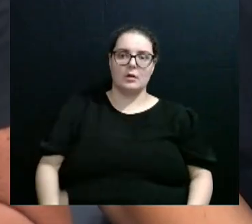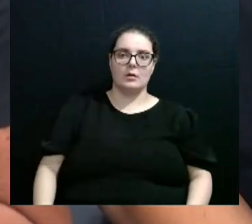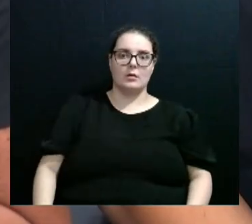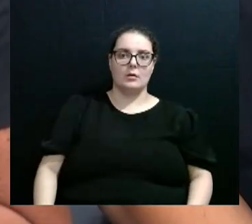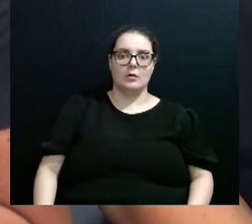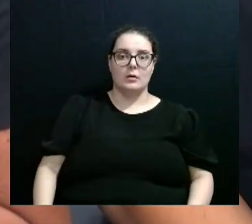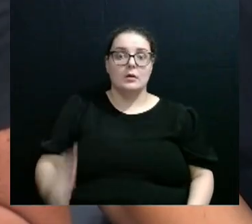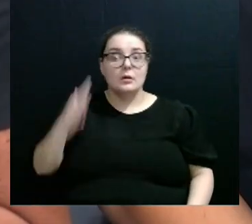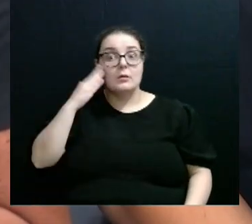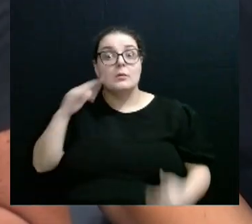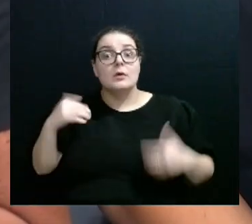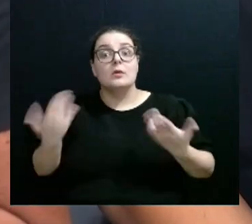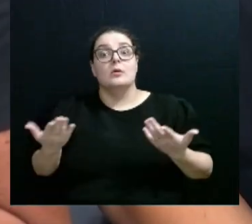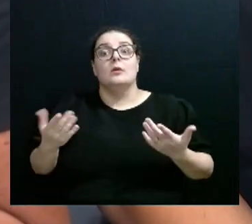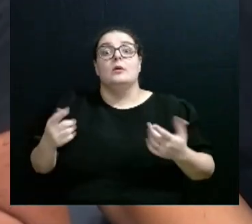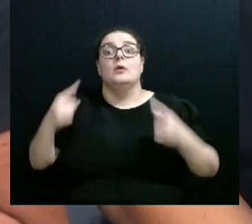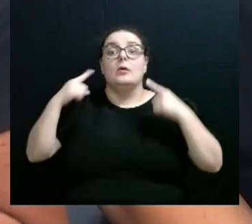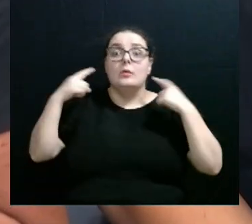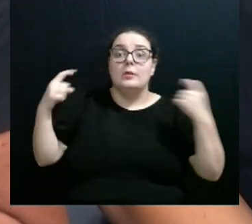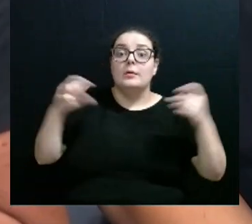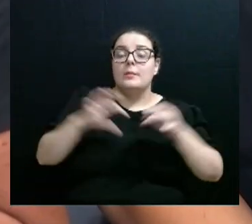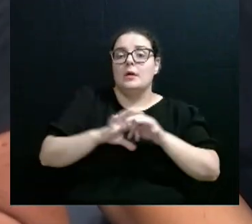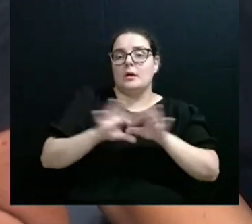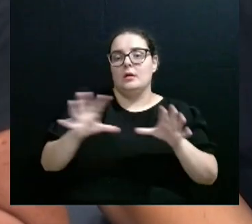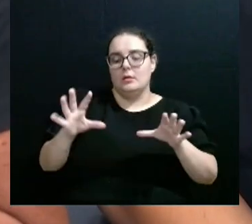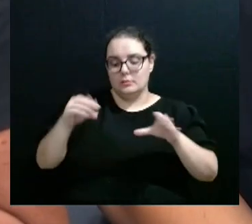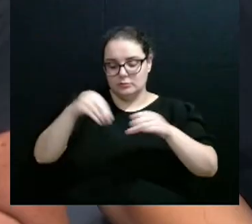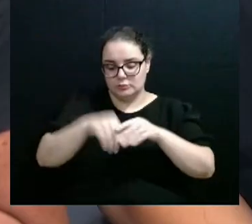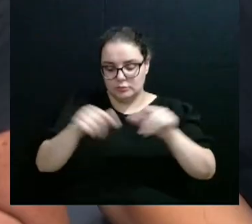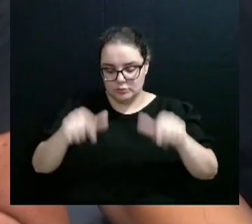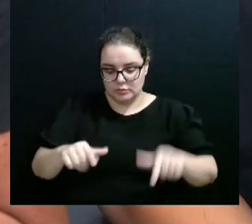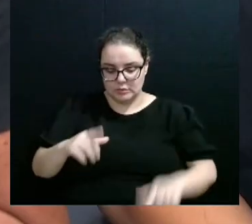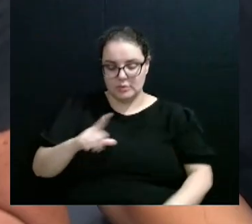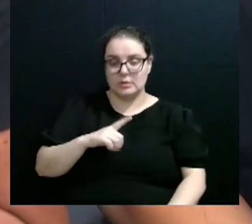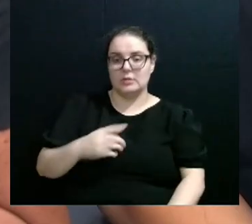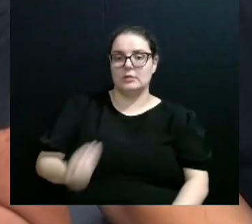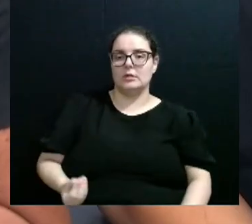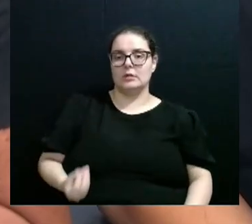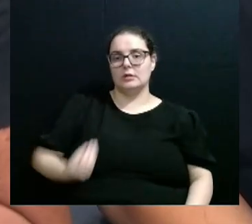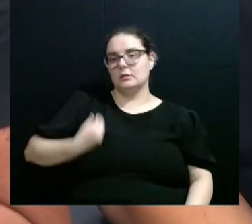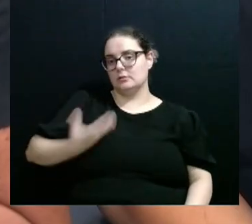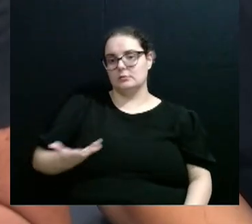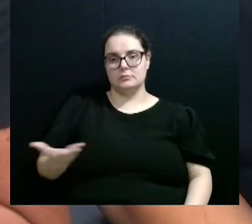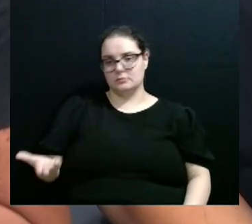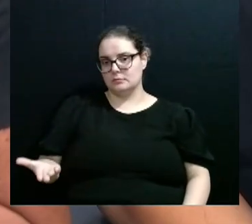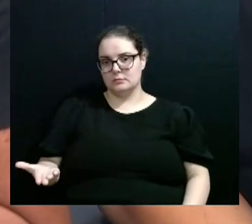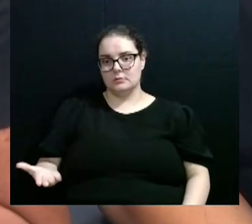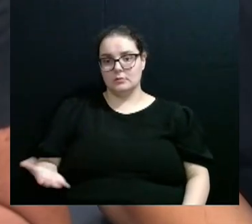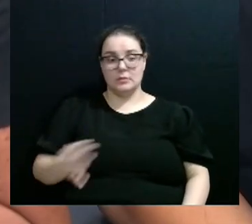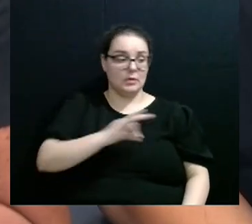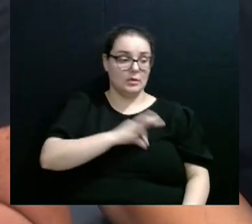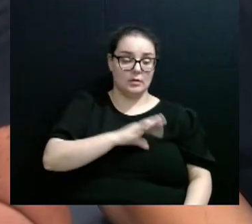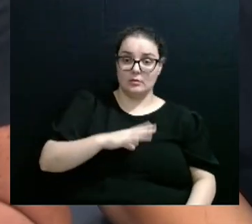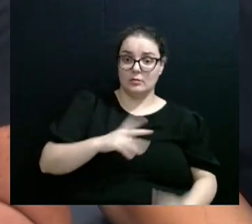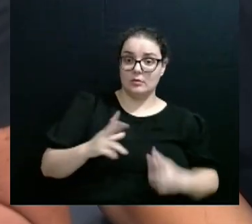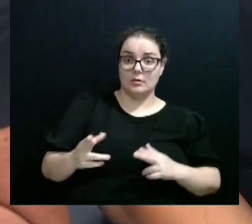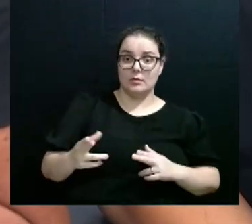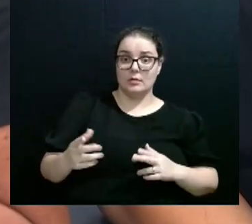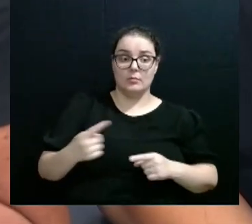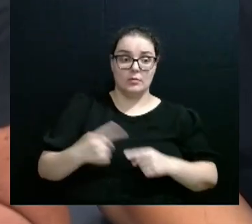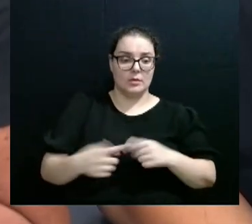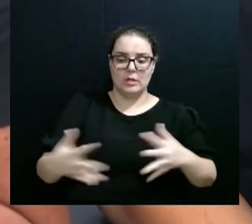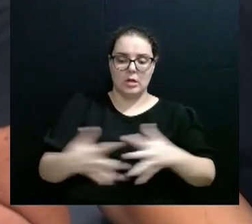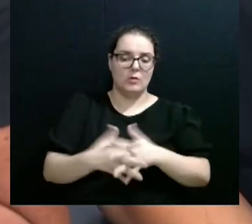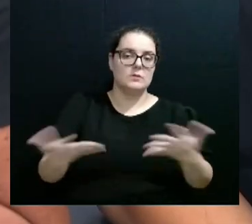ruído permitido para ele no endereço que ele está. E a guarda precisa ter a mesma informação, porque eles diferem nesse sentido.